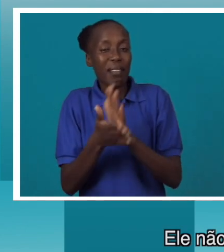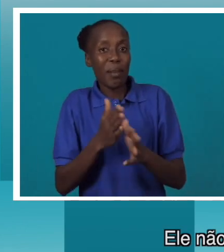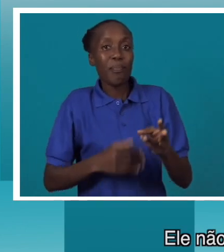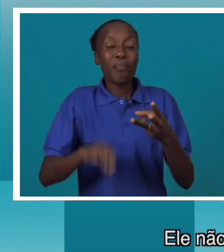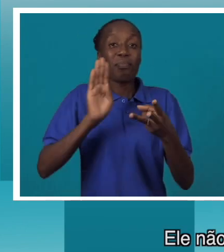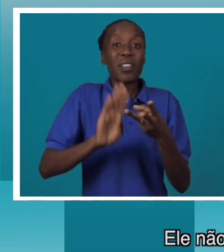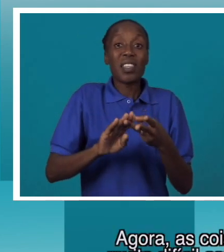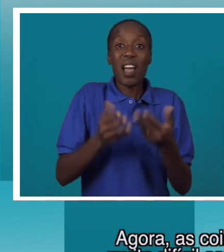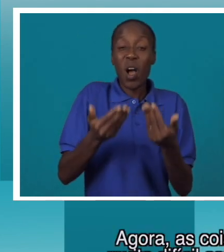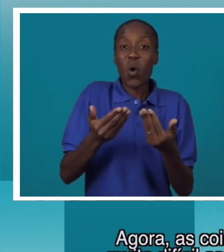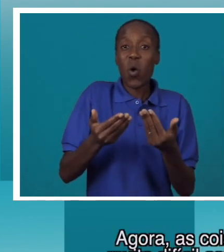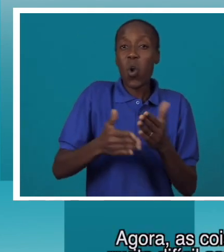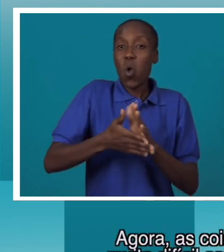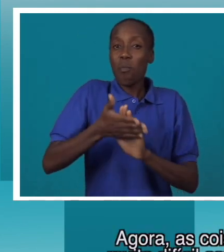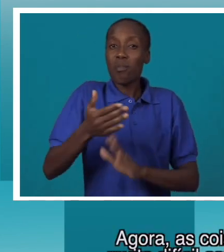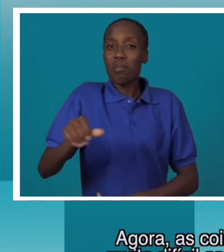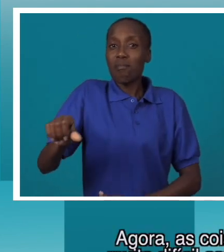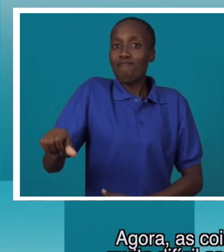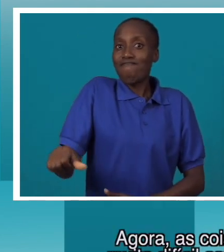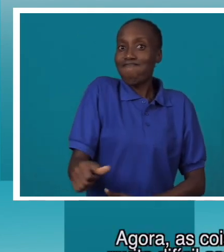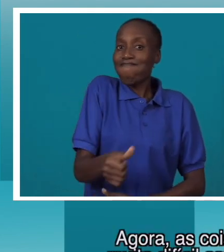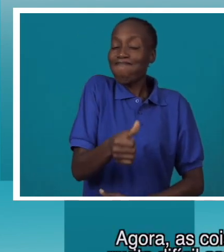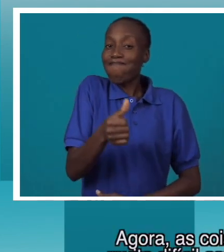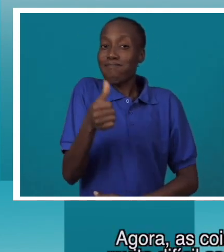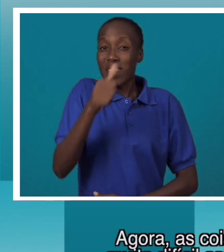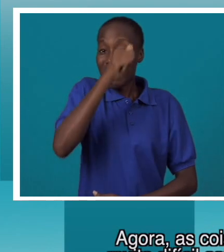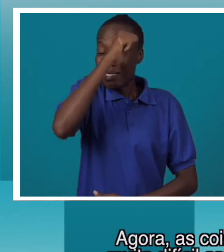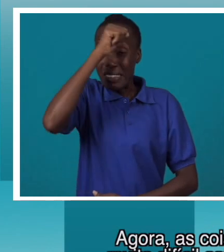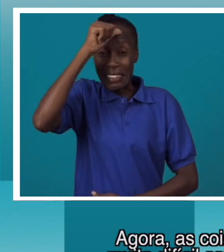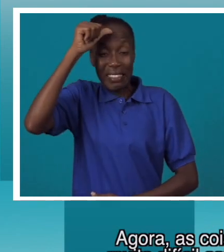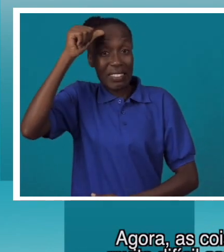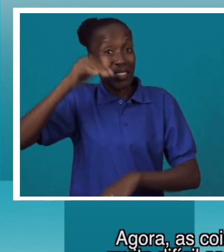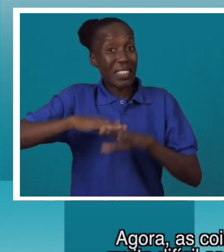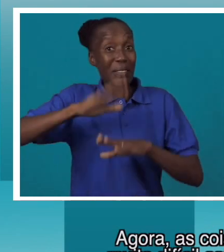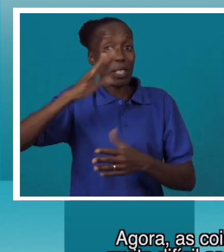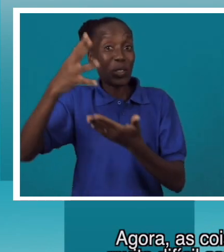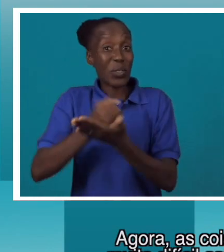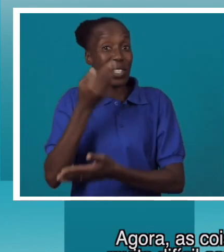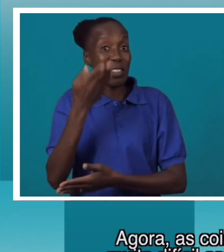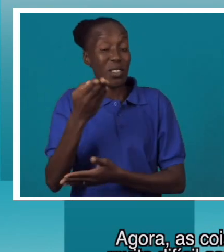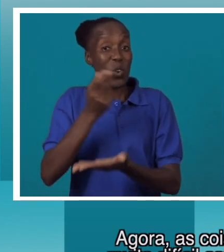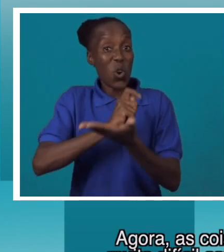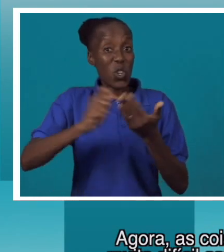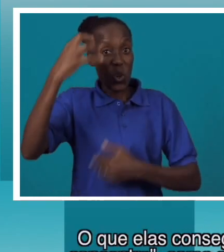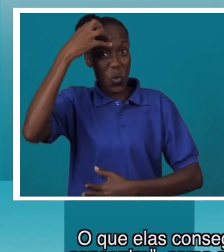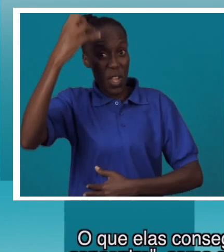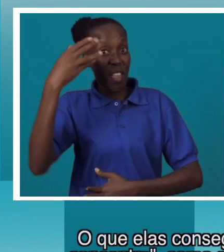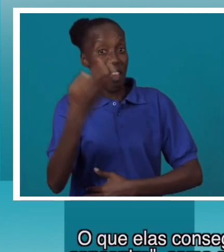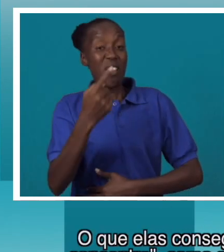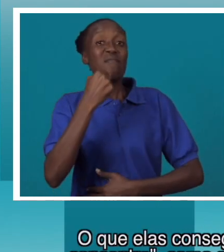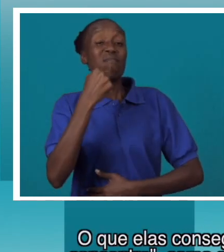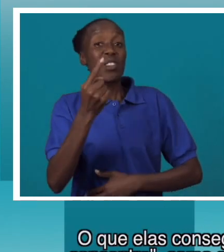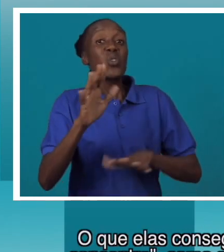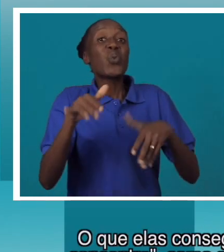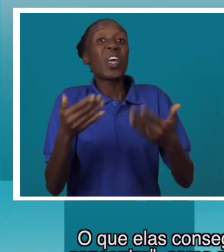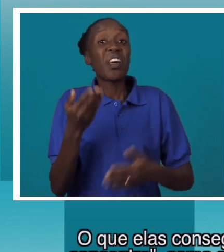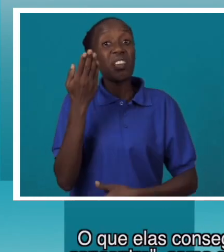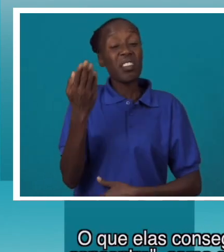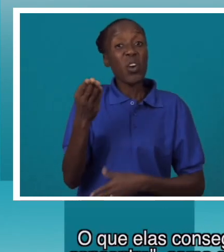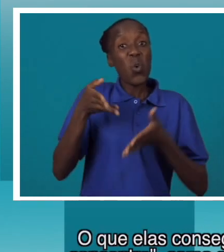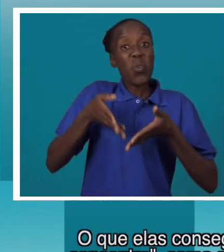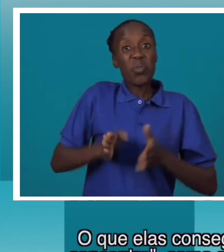Não socializava. Agora as coisas melhoraram bastante. Mas é muito difícil conseguir isso numa escola pública. O que eles conseguem dizer